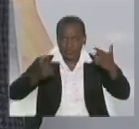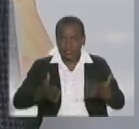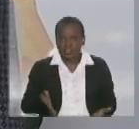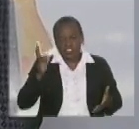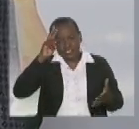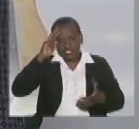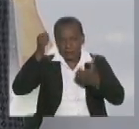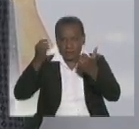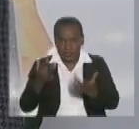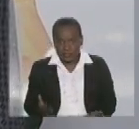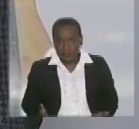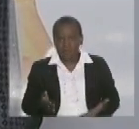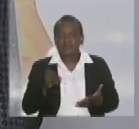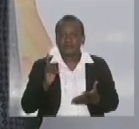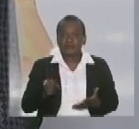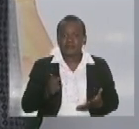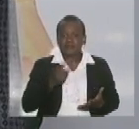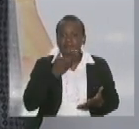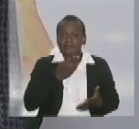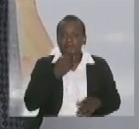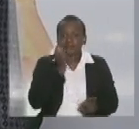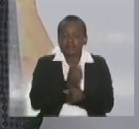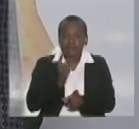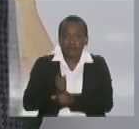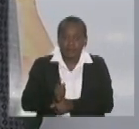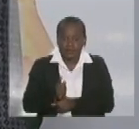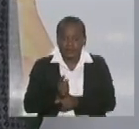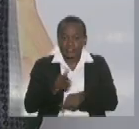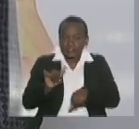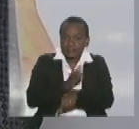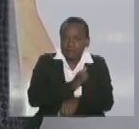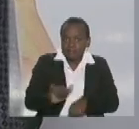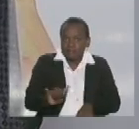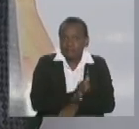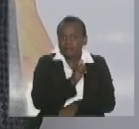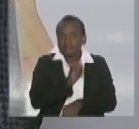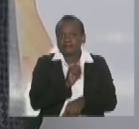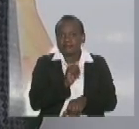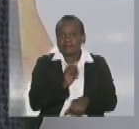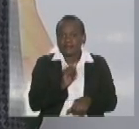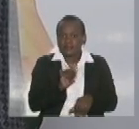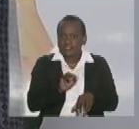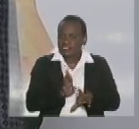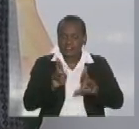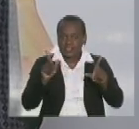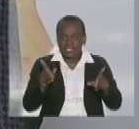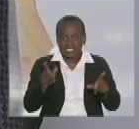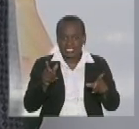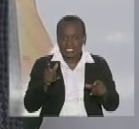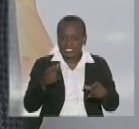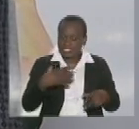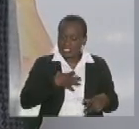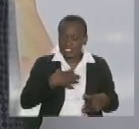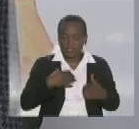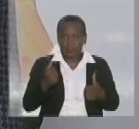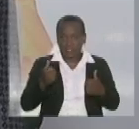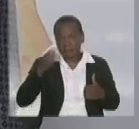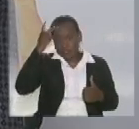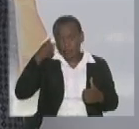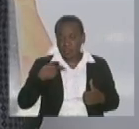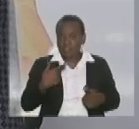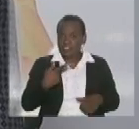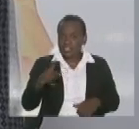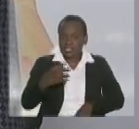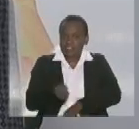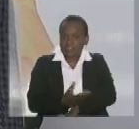chamada, né? Contando sobre ele, como ele descobre recursos, né? De se regular, de estar bem com as